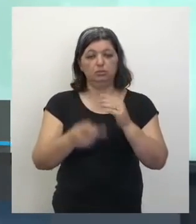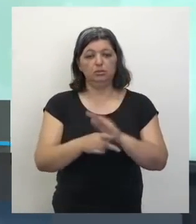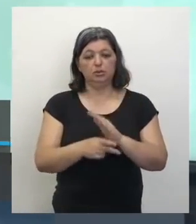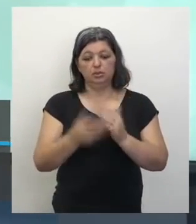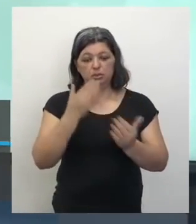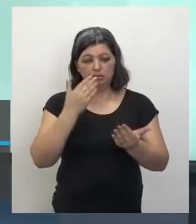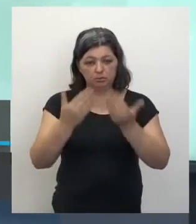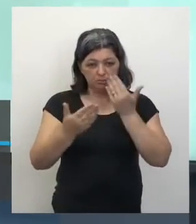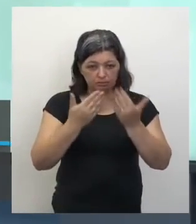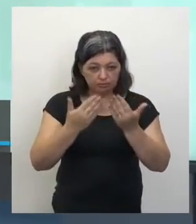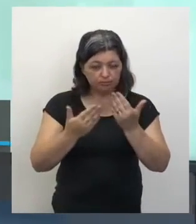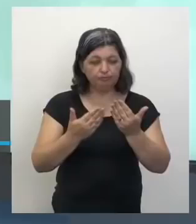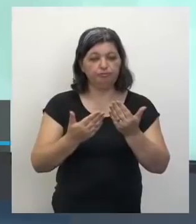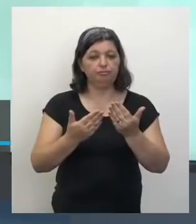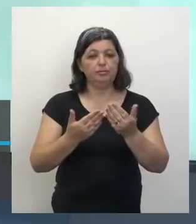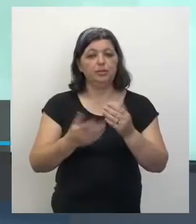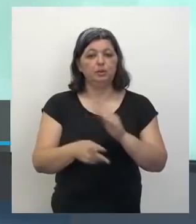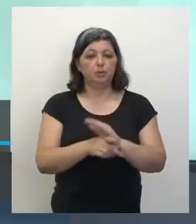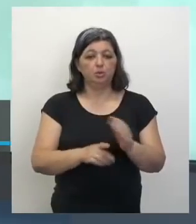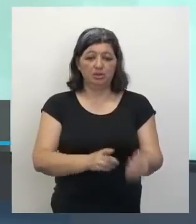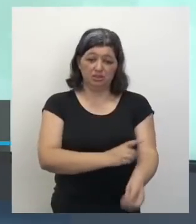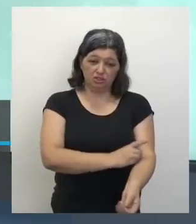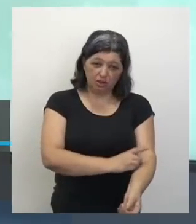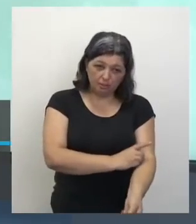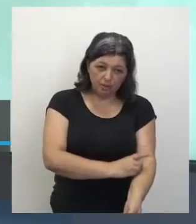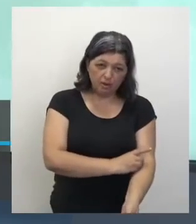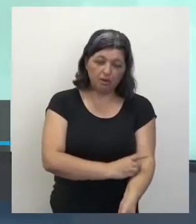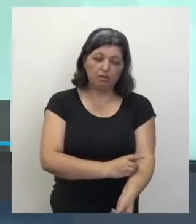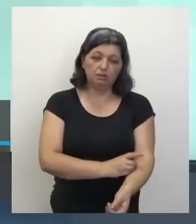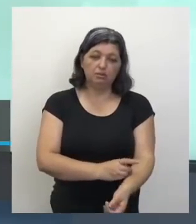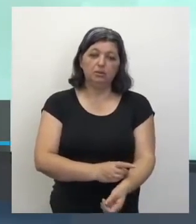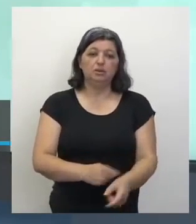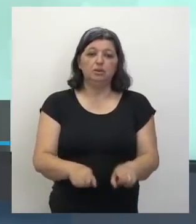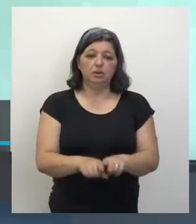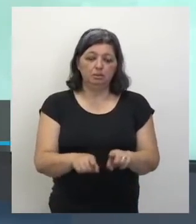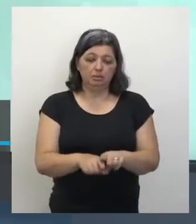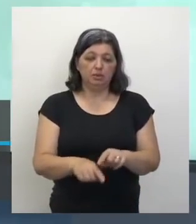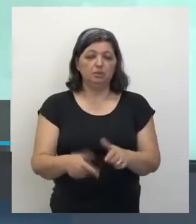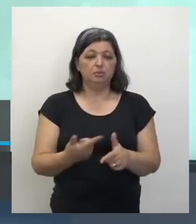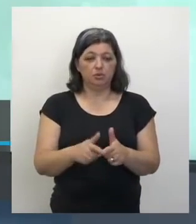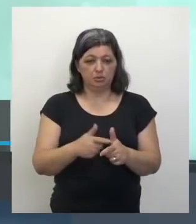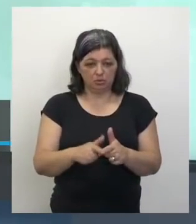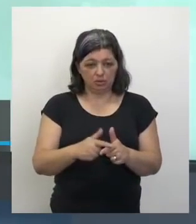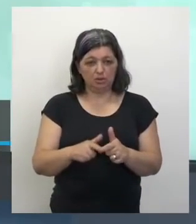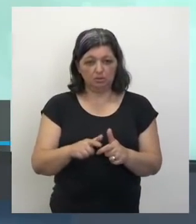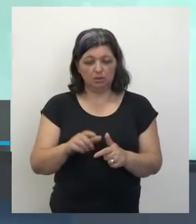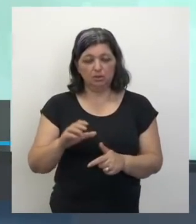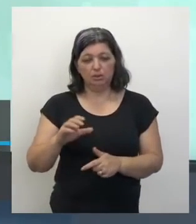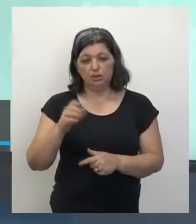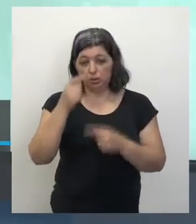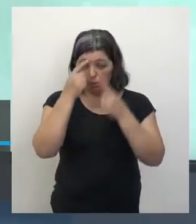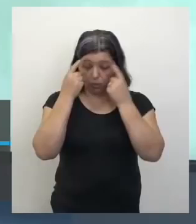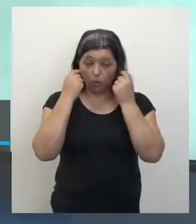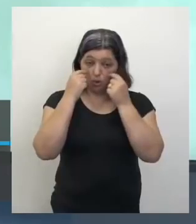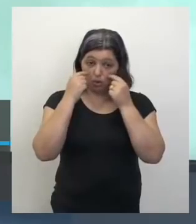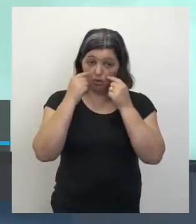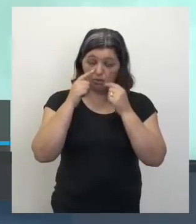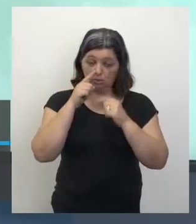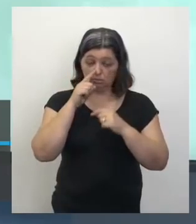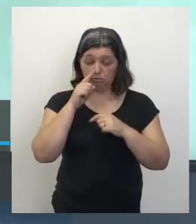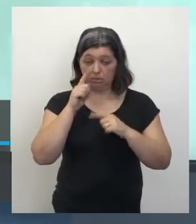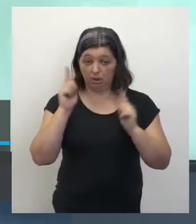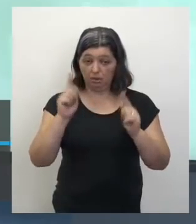alimentação com a diabetes e a diabetes acarretando glaucoma. Isso é super importante também. E na